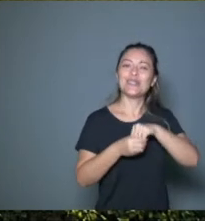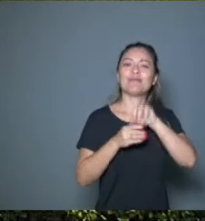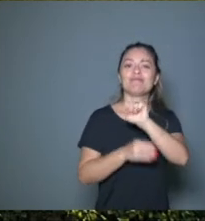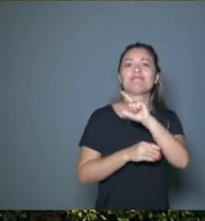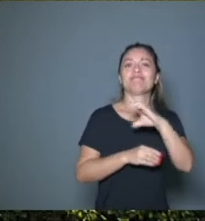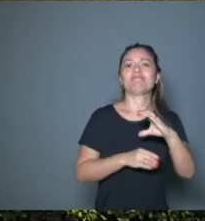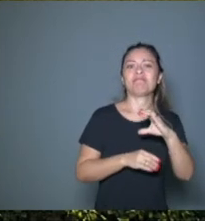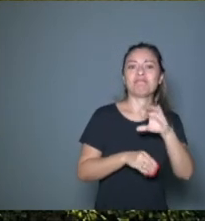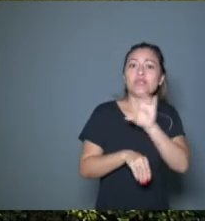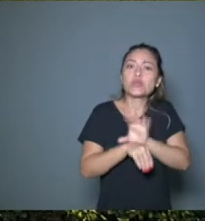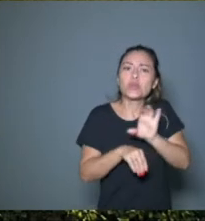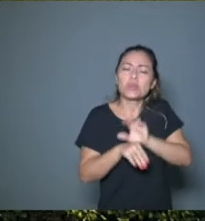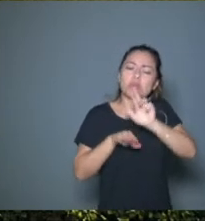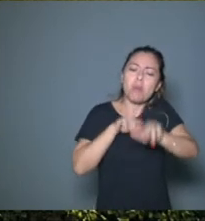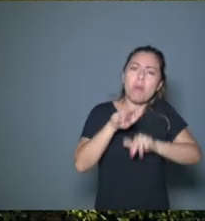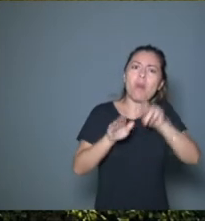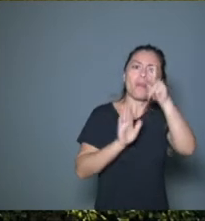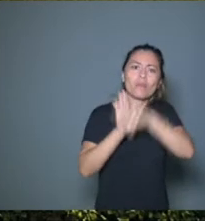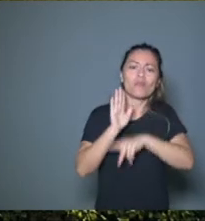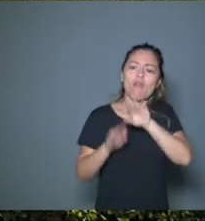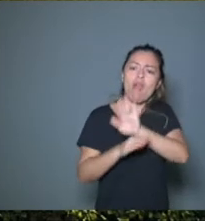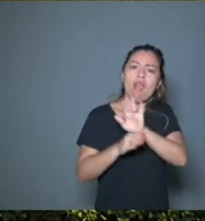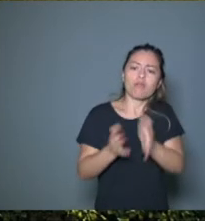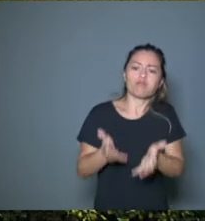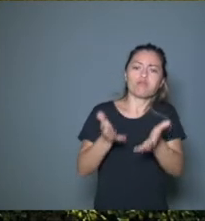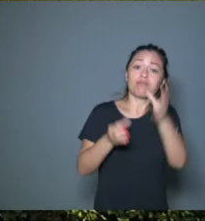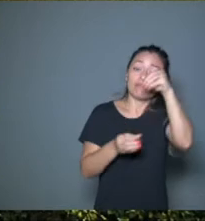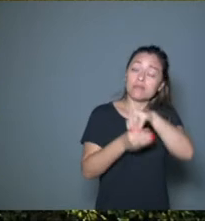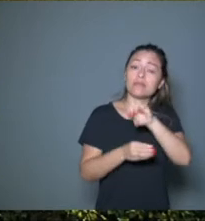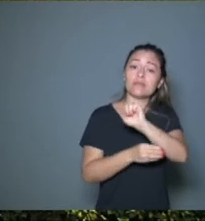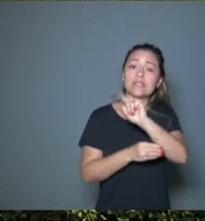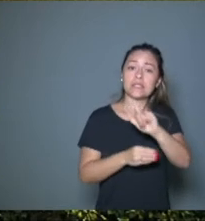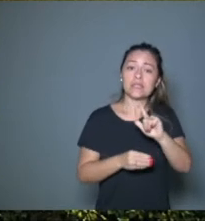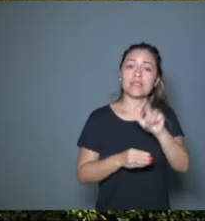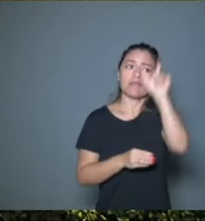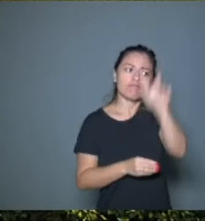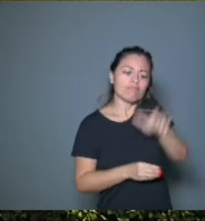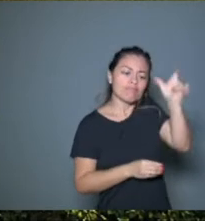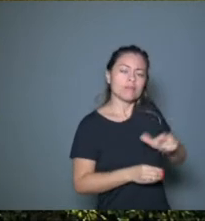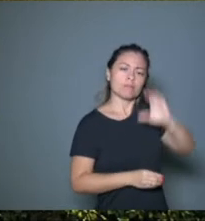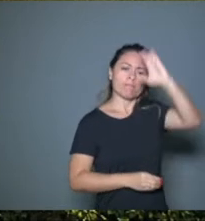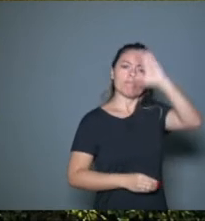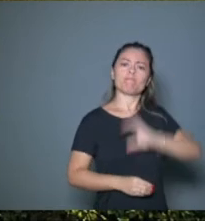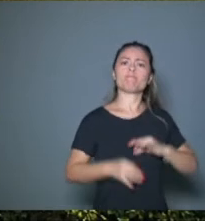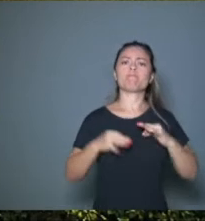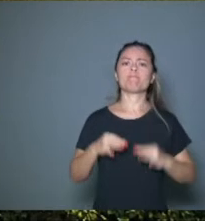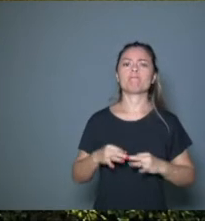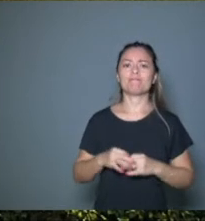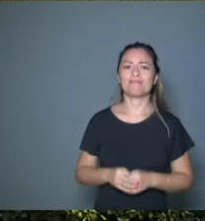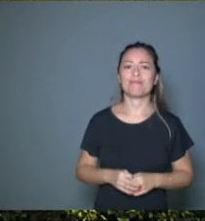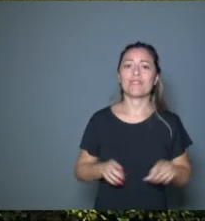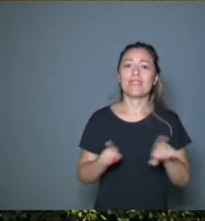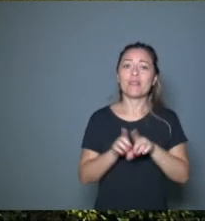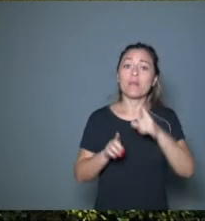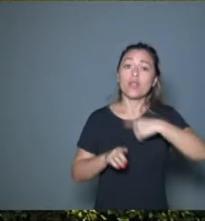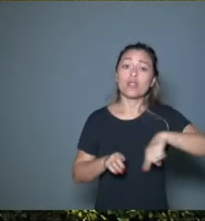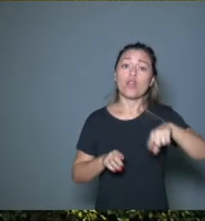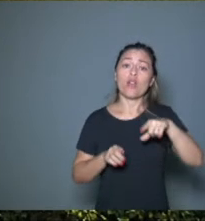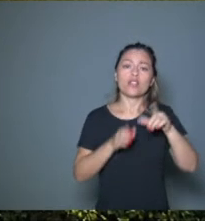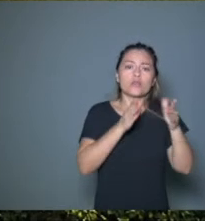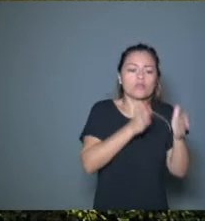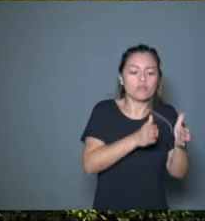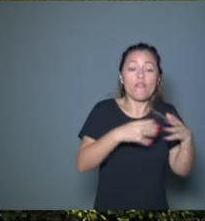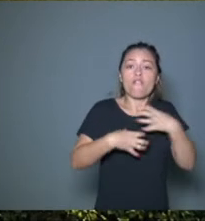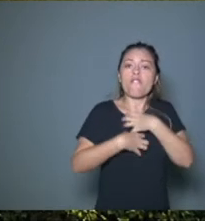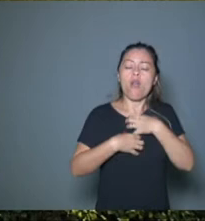aí significativamente, é um projeto muito importante da empresa. O nosso clima organizacional também vem melhorando ao